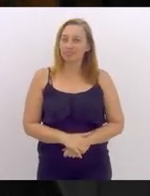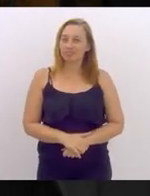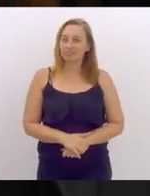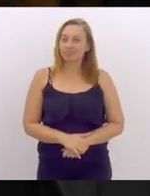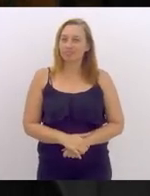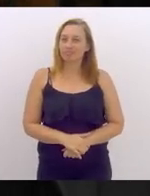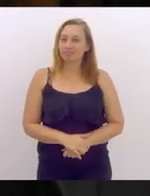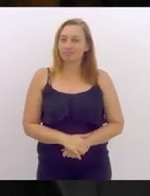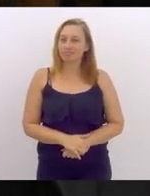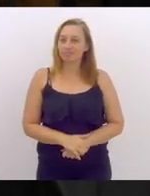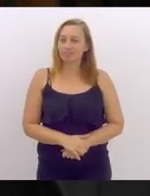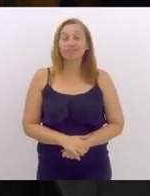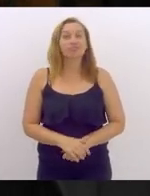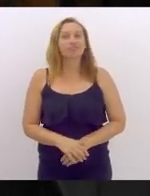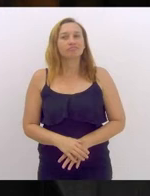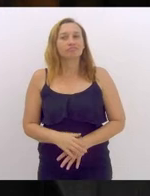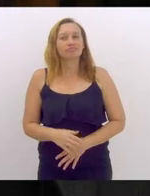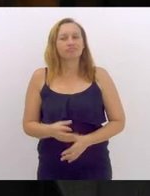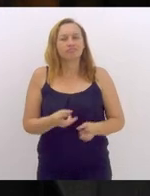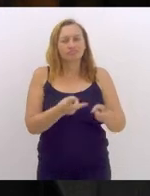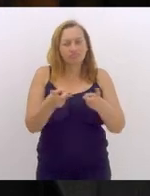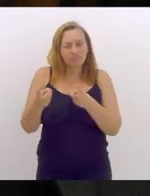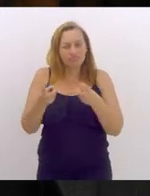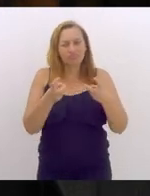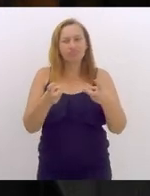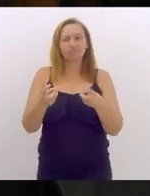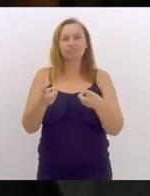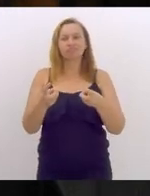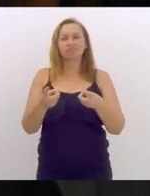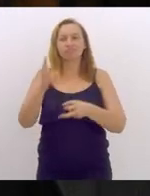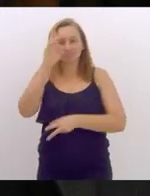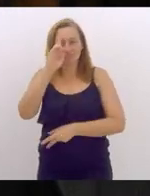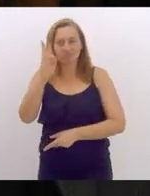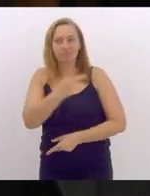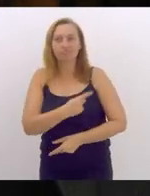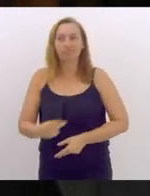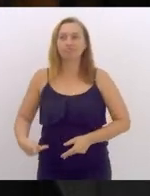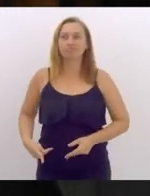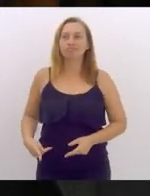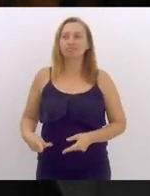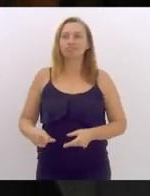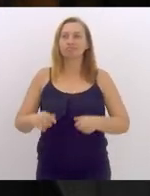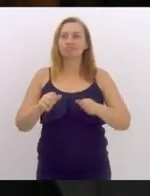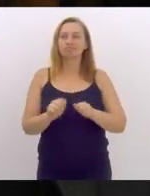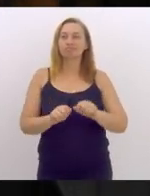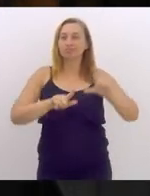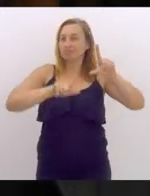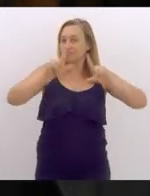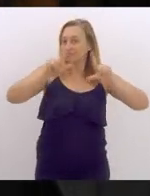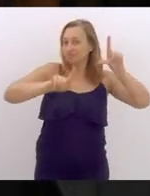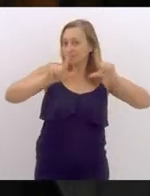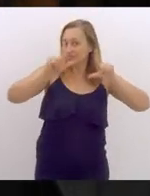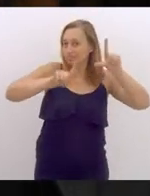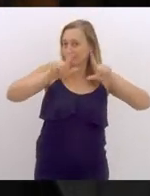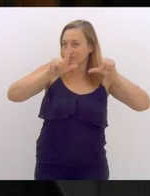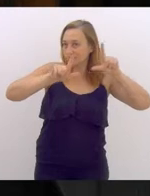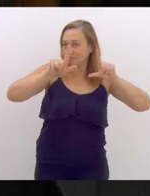tenho ouvido muito seu presidente os programas eleitorais